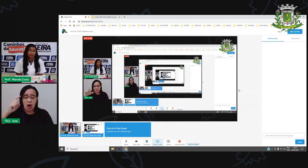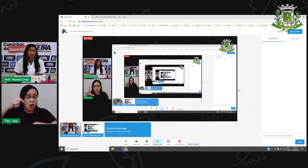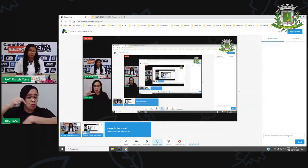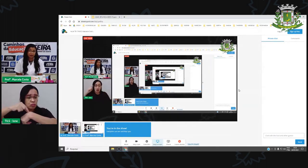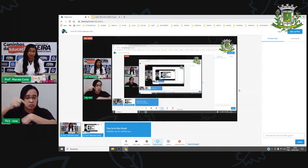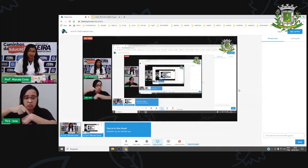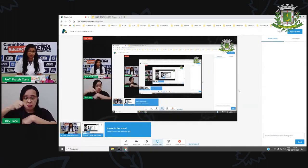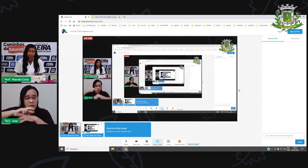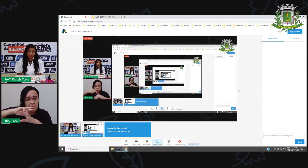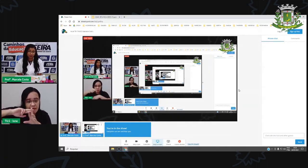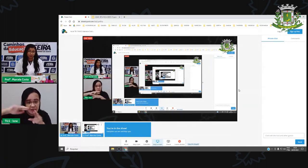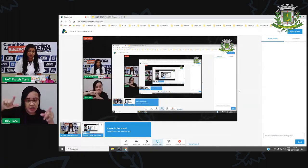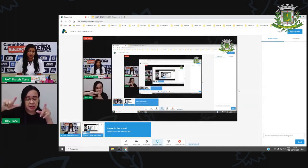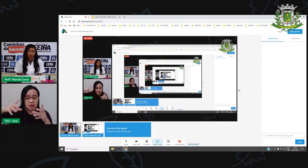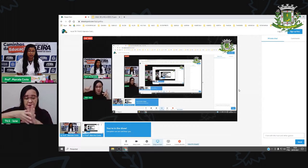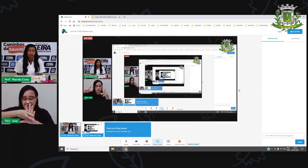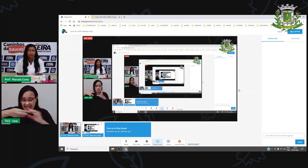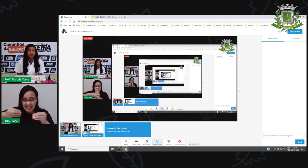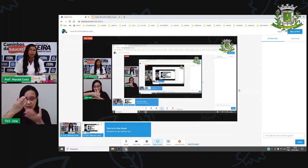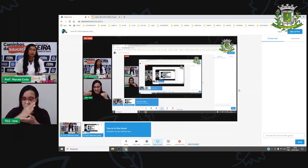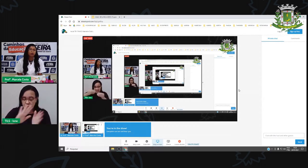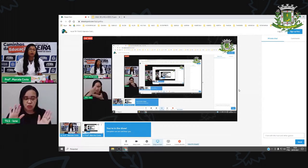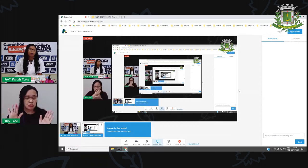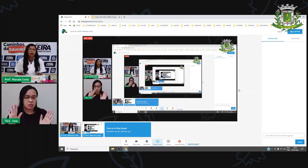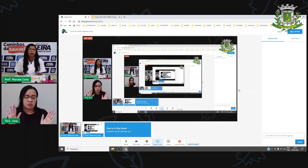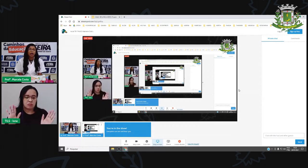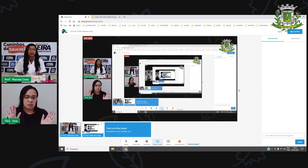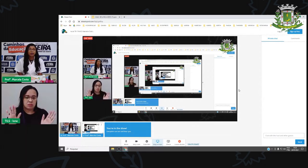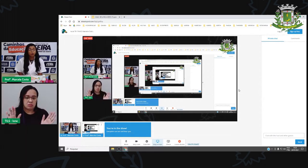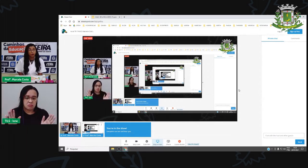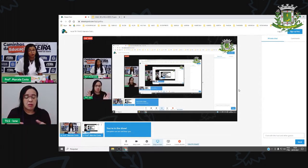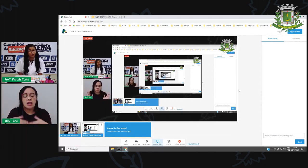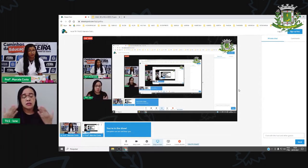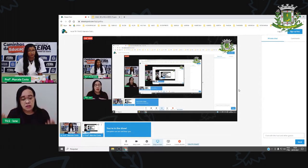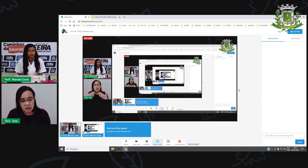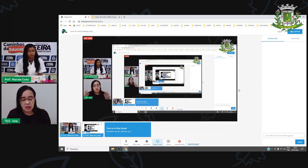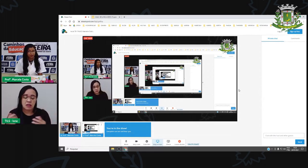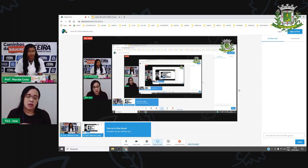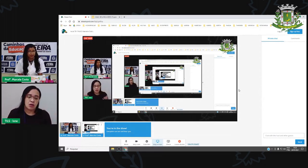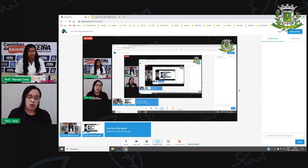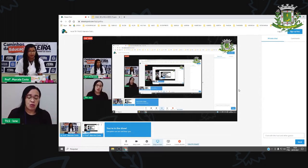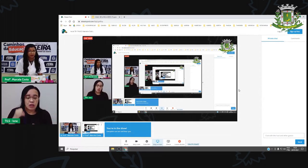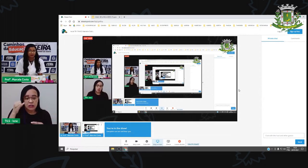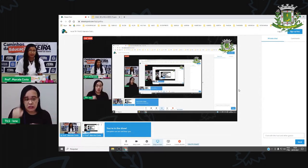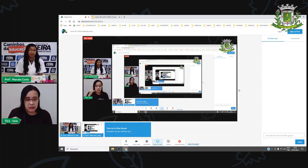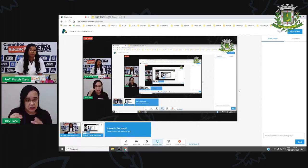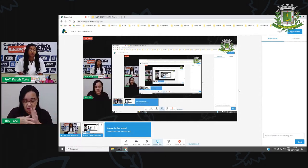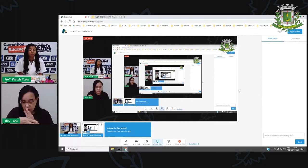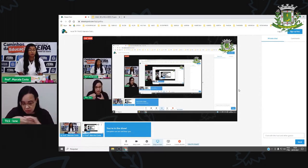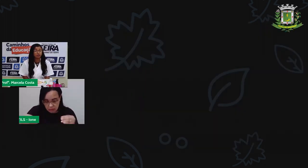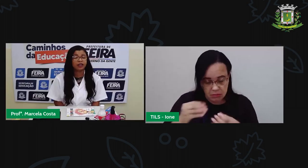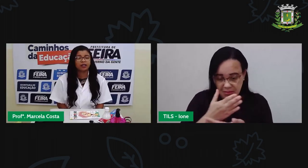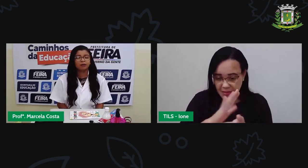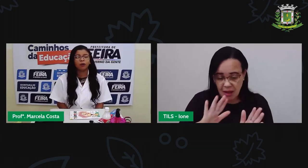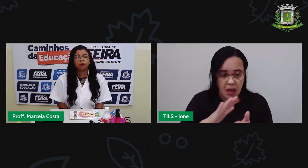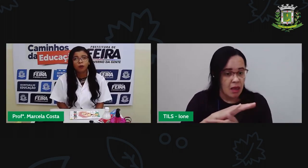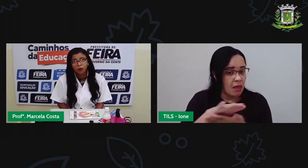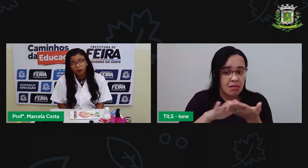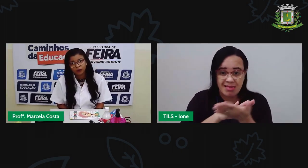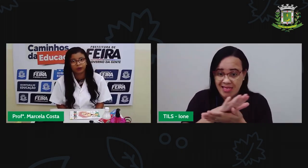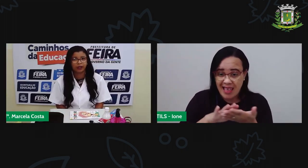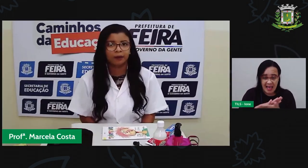para desaparecer do meio ambiente. Então, enquanto eles não desaparecem, né, e alguns deles